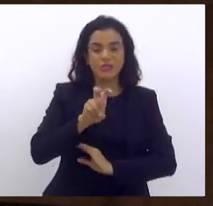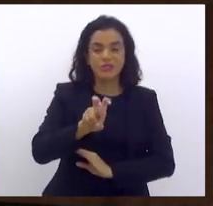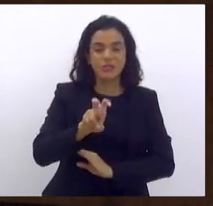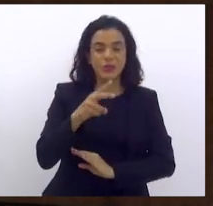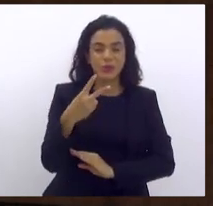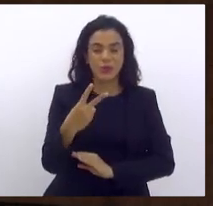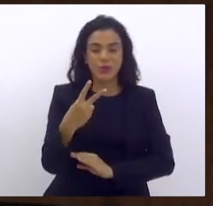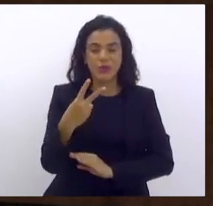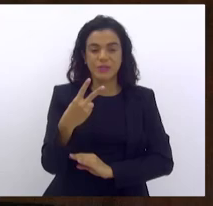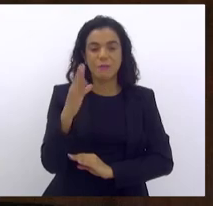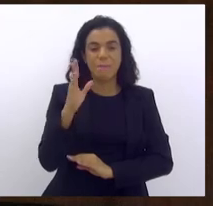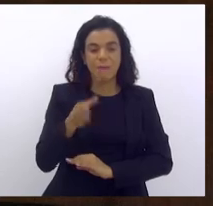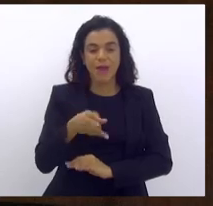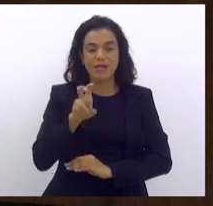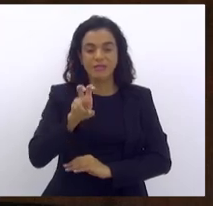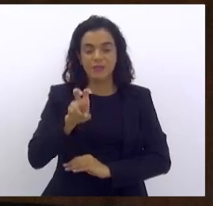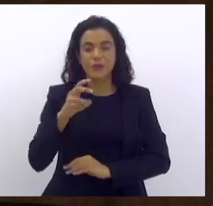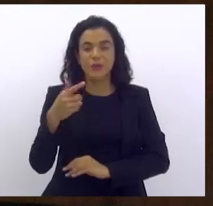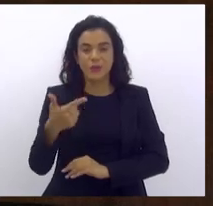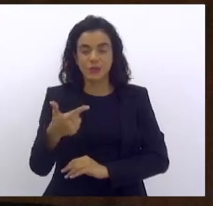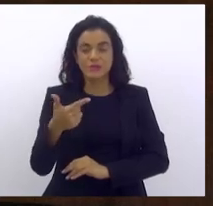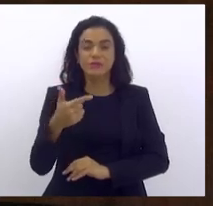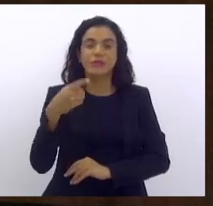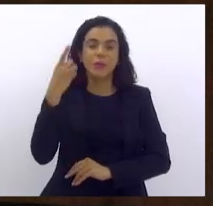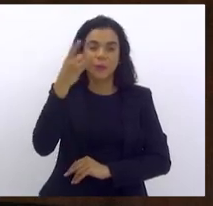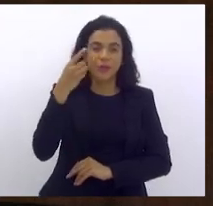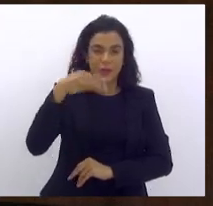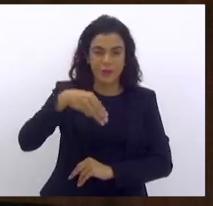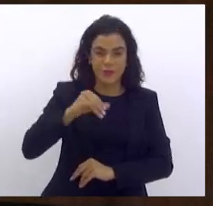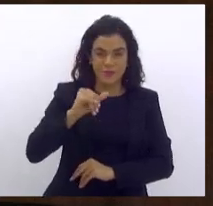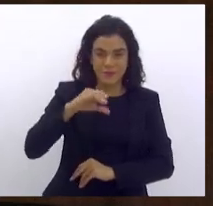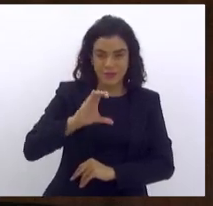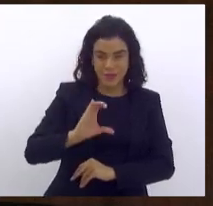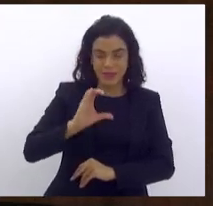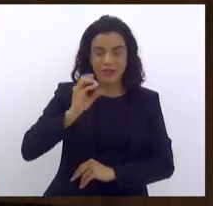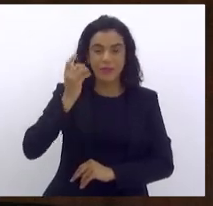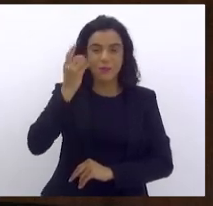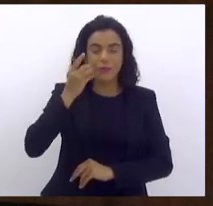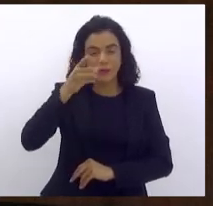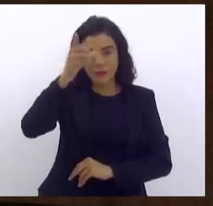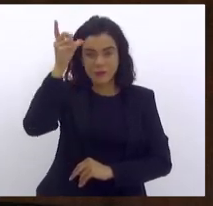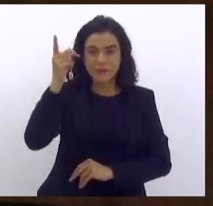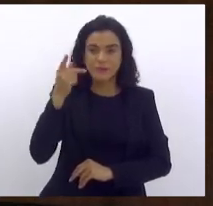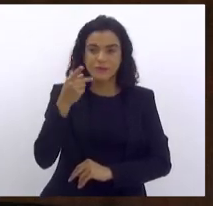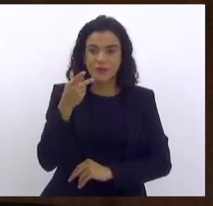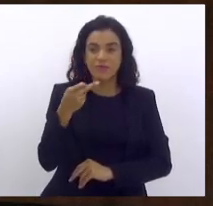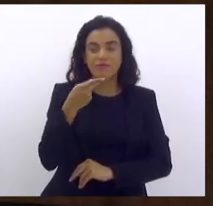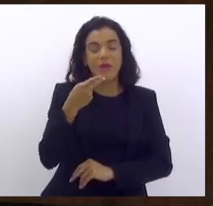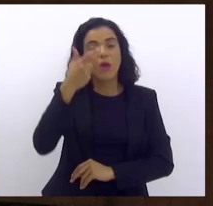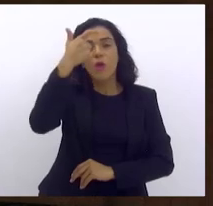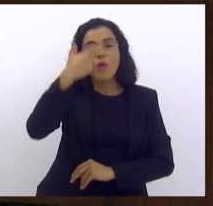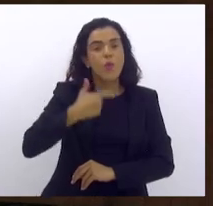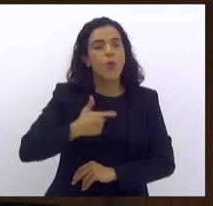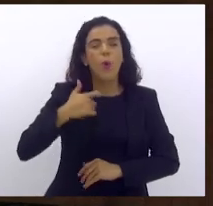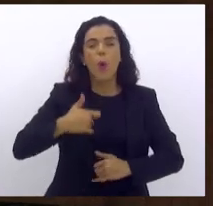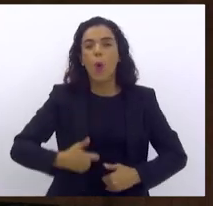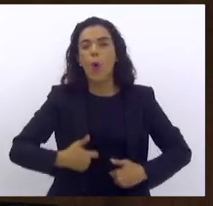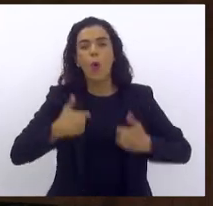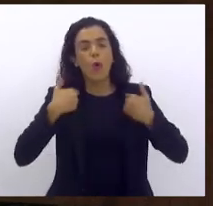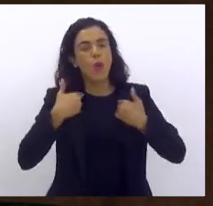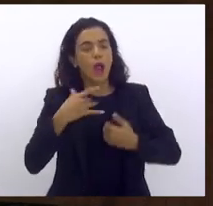5272/2021 dos nobres colegas deputados Carlos Mink e Luiz Paulo, dizer o quanto que eu estou orgulhosa de ter